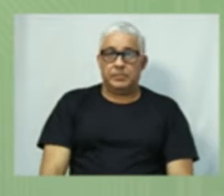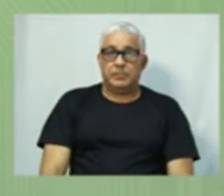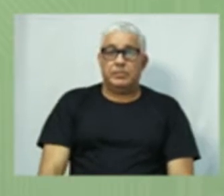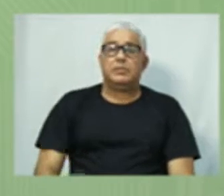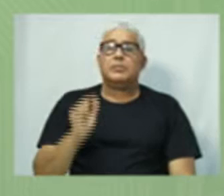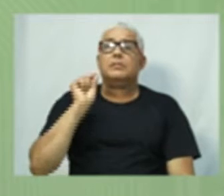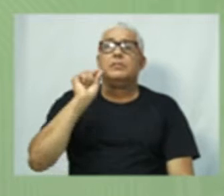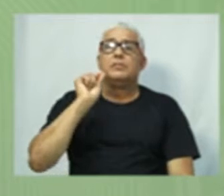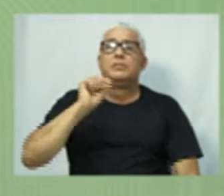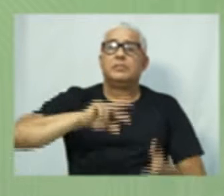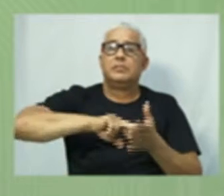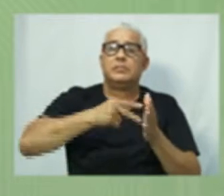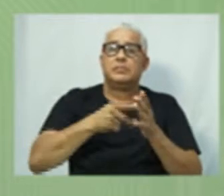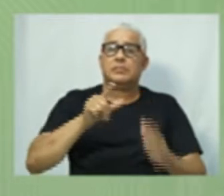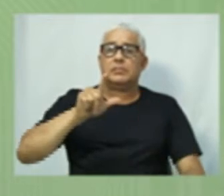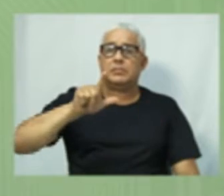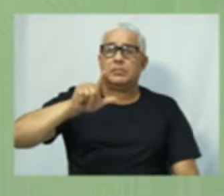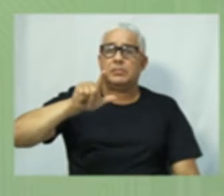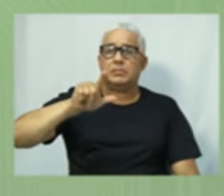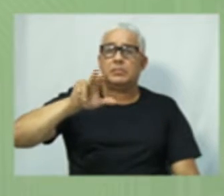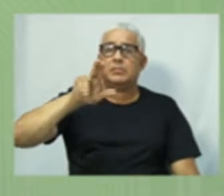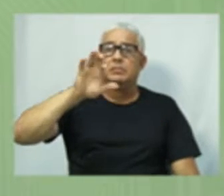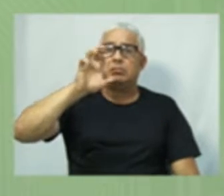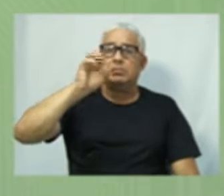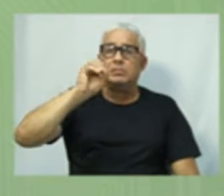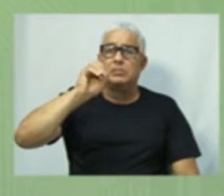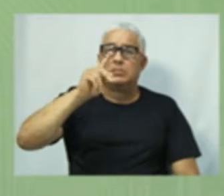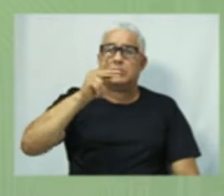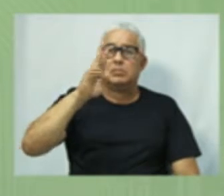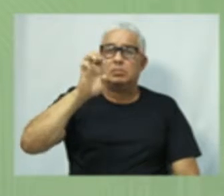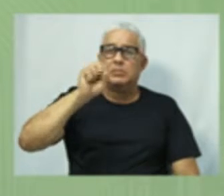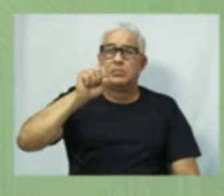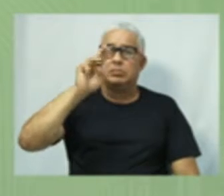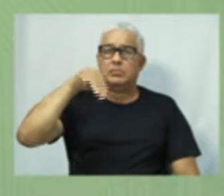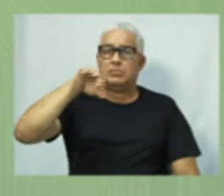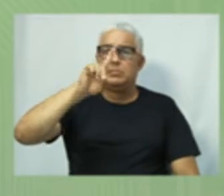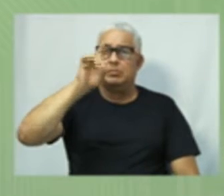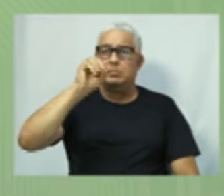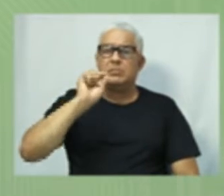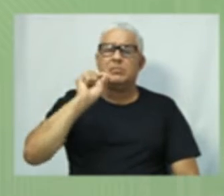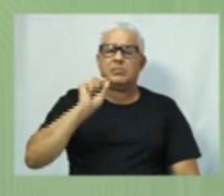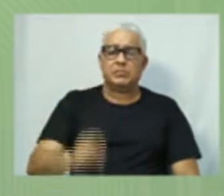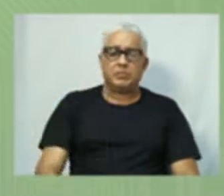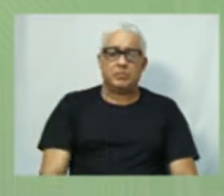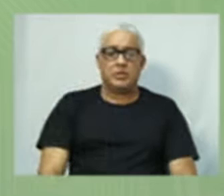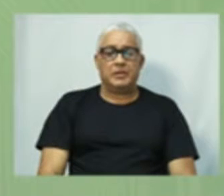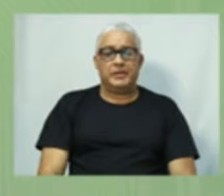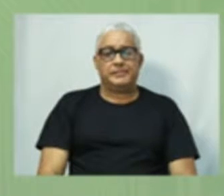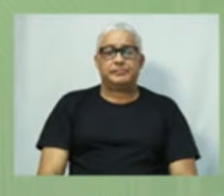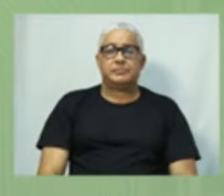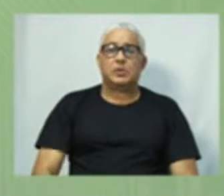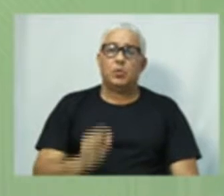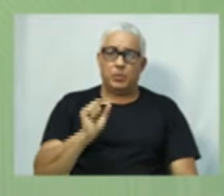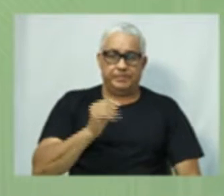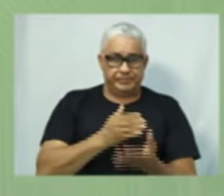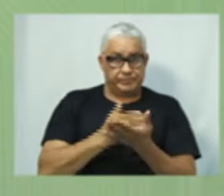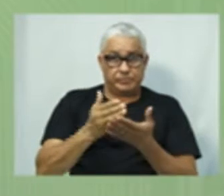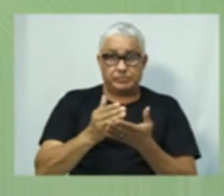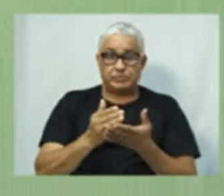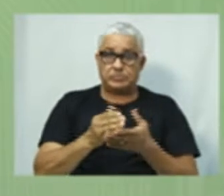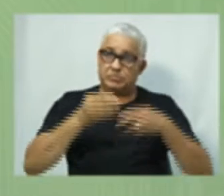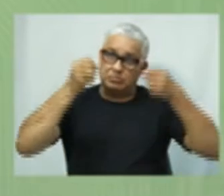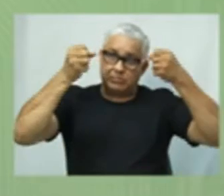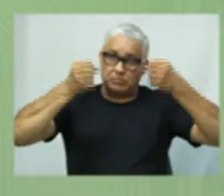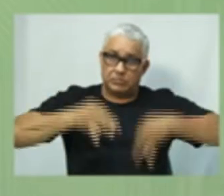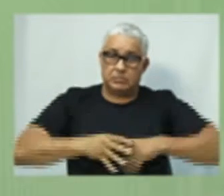Portanto, iniciando o lucro presumido. Que tal do lucro presumido? Bom, para começarmos para falar sobre o lucro